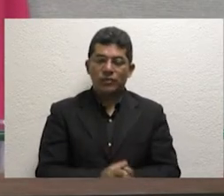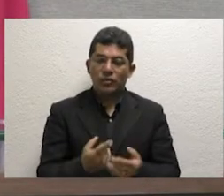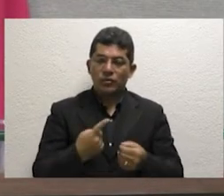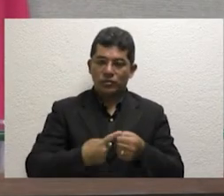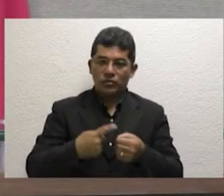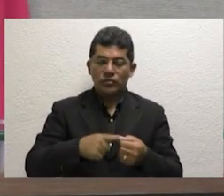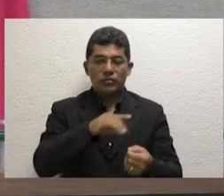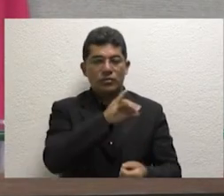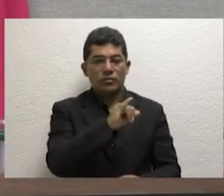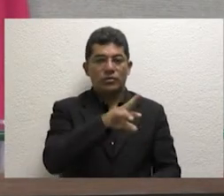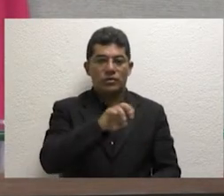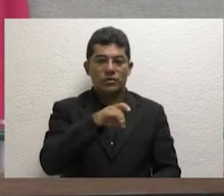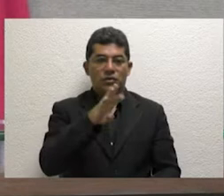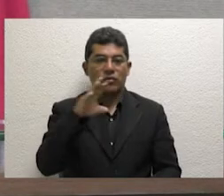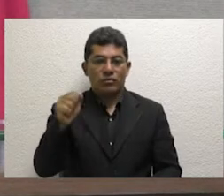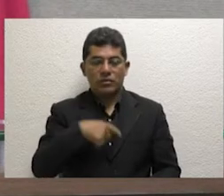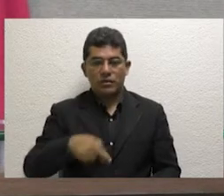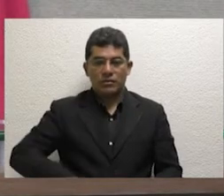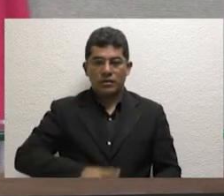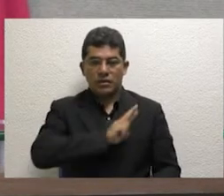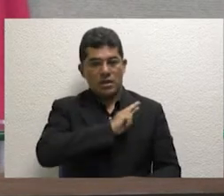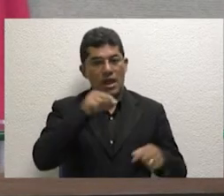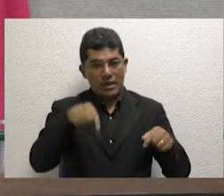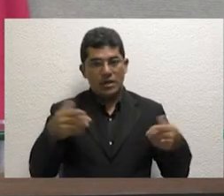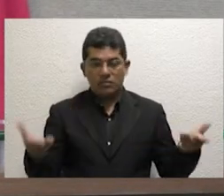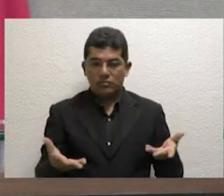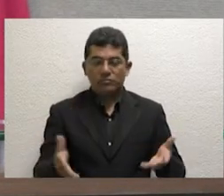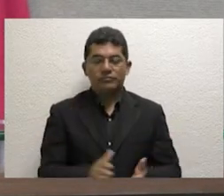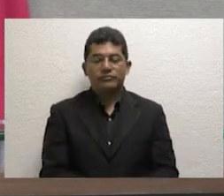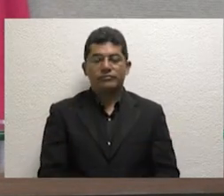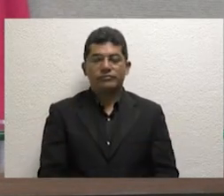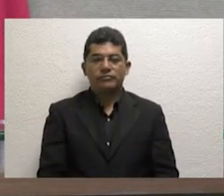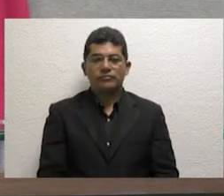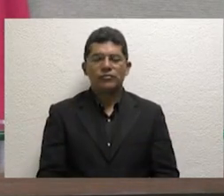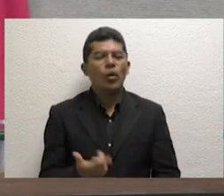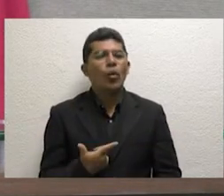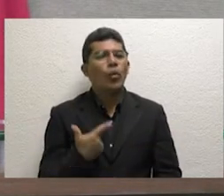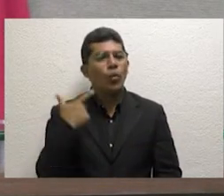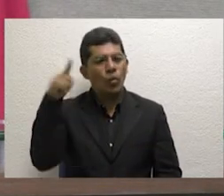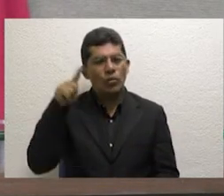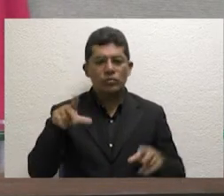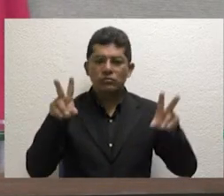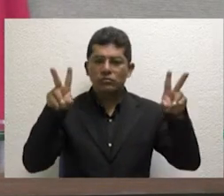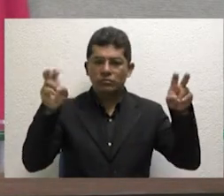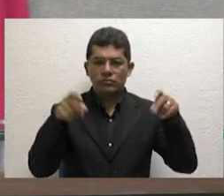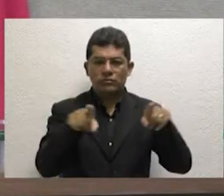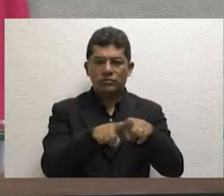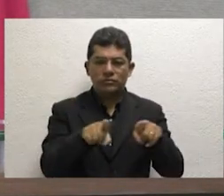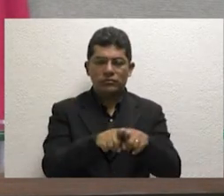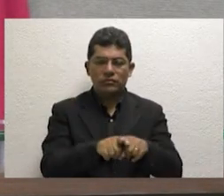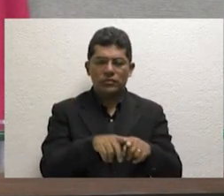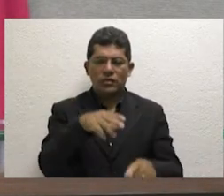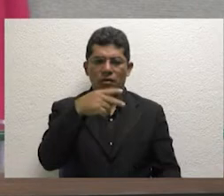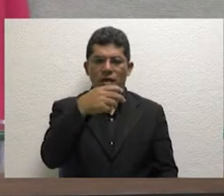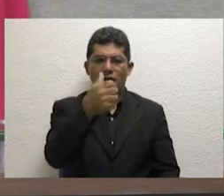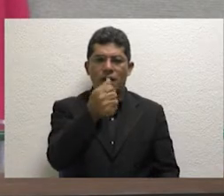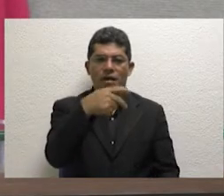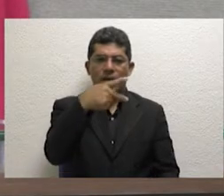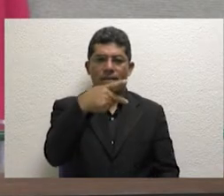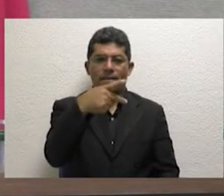senhor representa bem aqui no Parlamento. E outro assunto é sobre o apagão da internet.